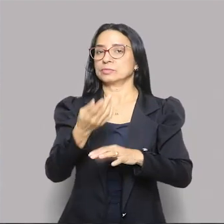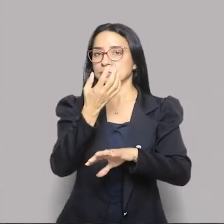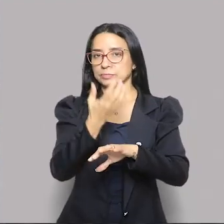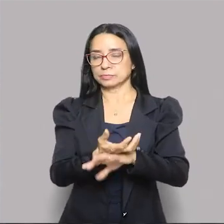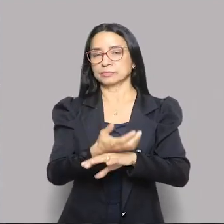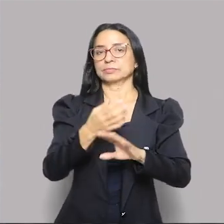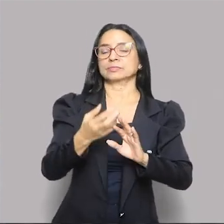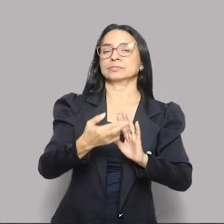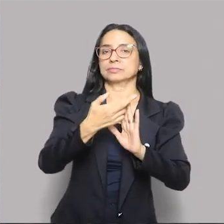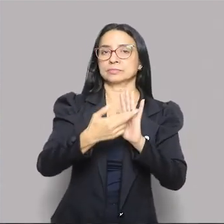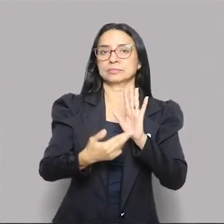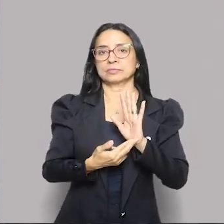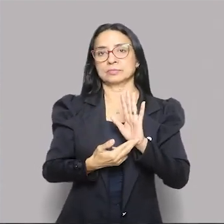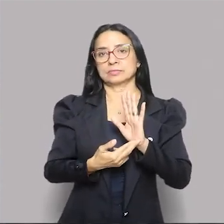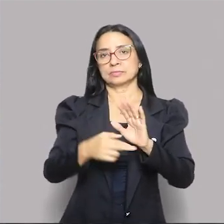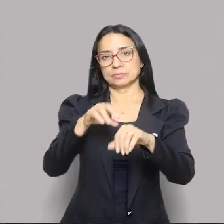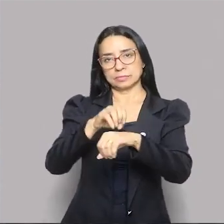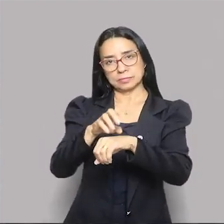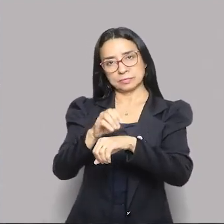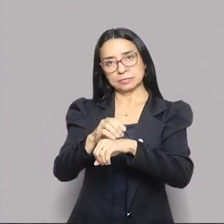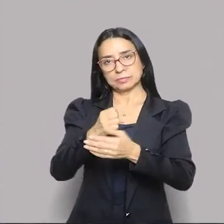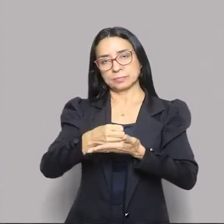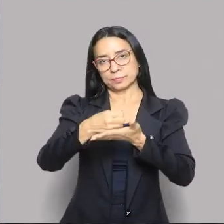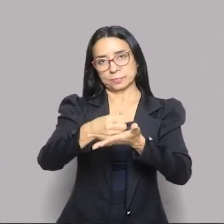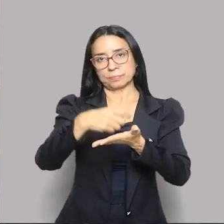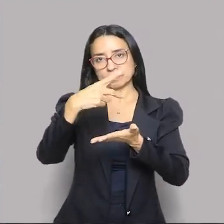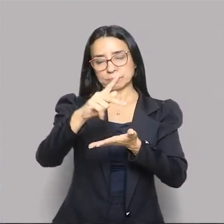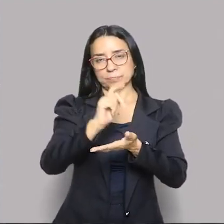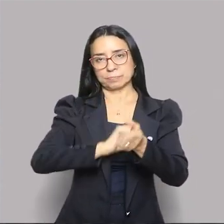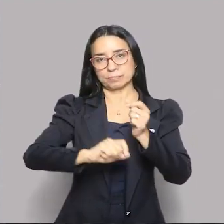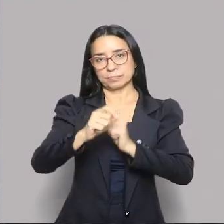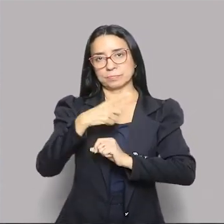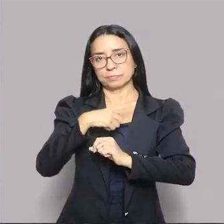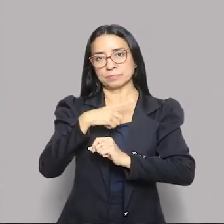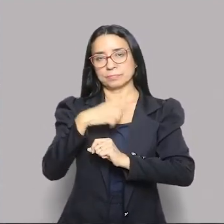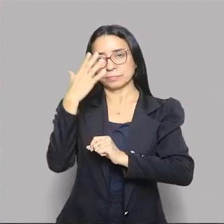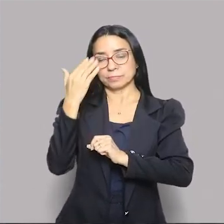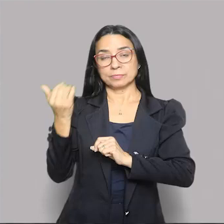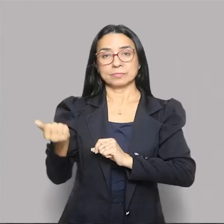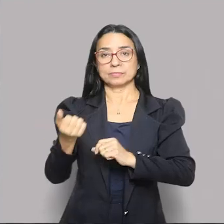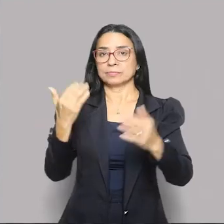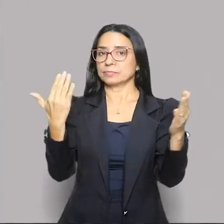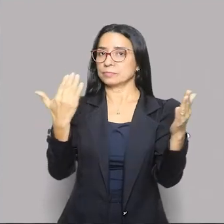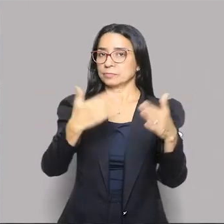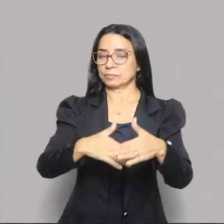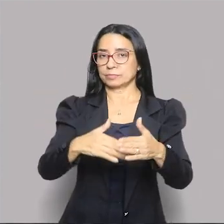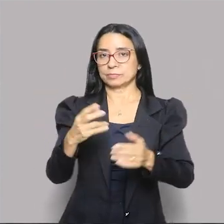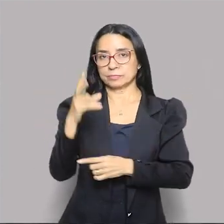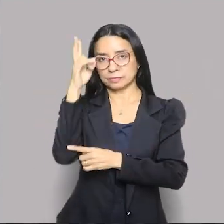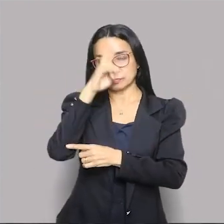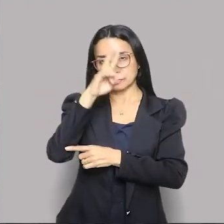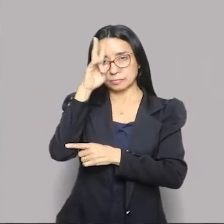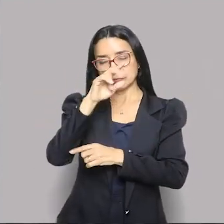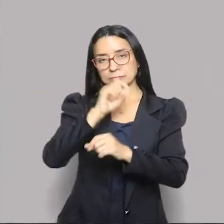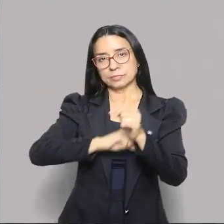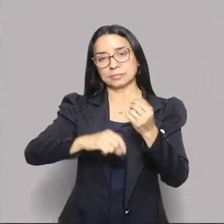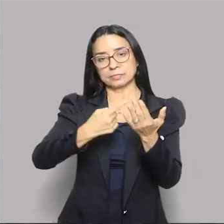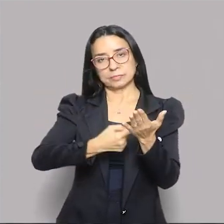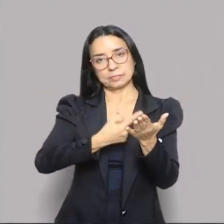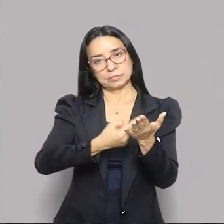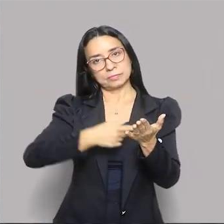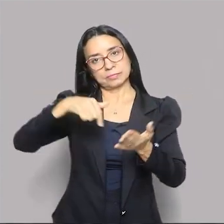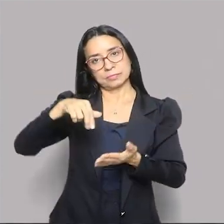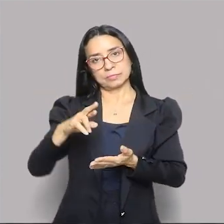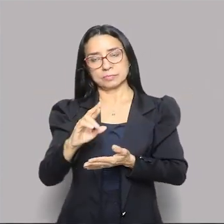redação, para mais uma dica que vai ajudar você a ter sucesso nessa prova. Lembre-se de que a sua apostila está no QR